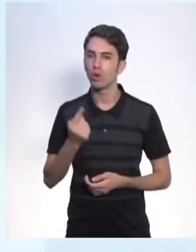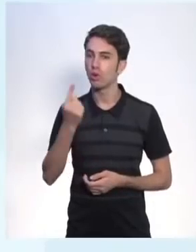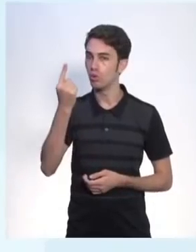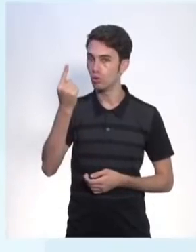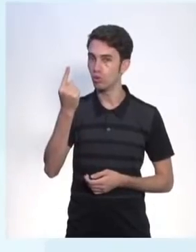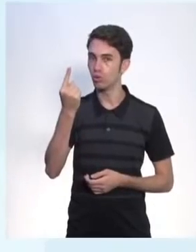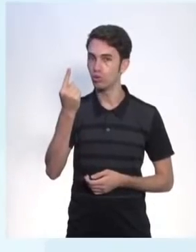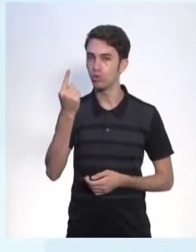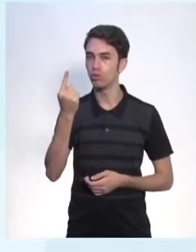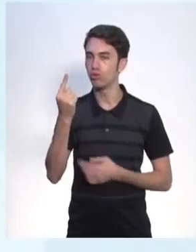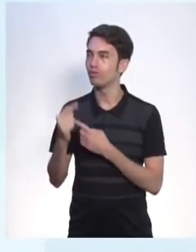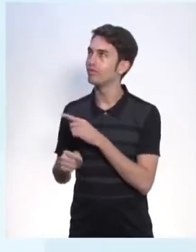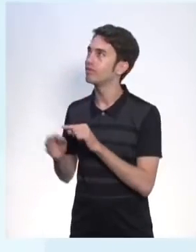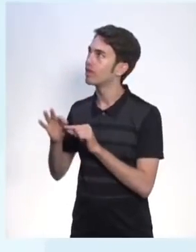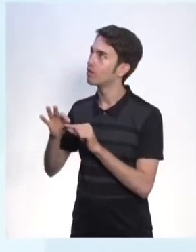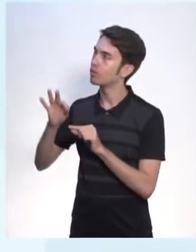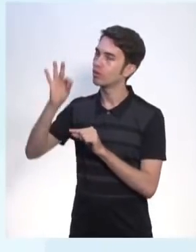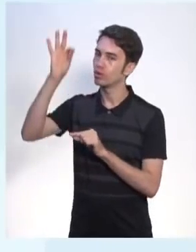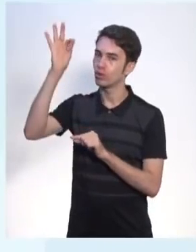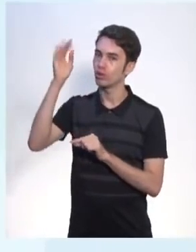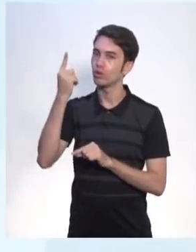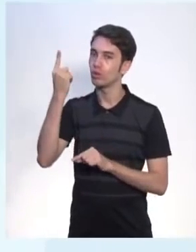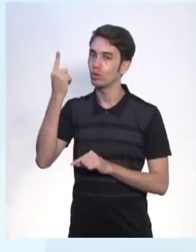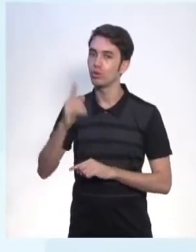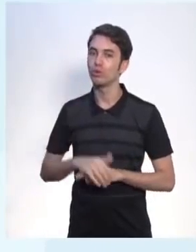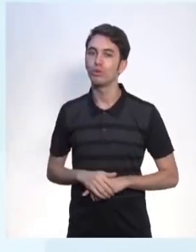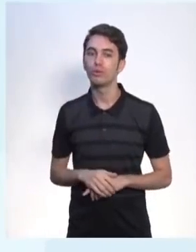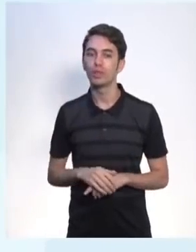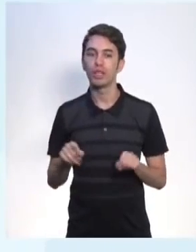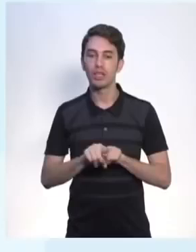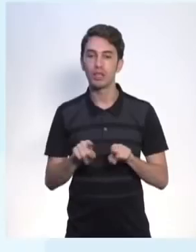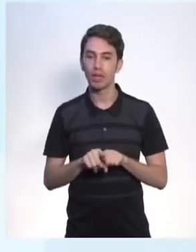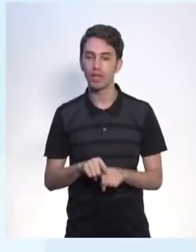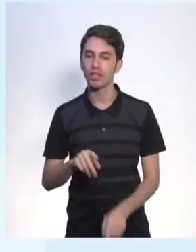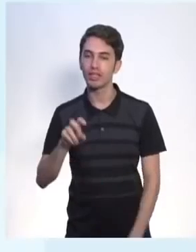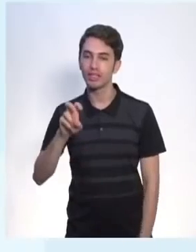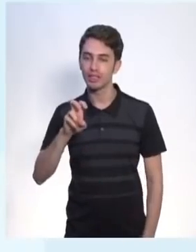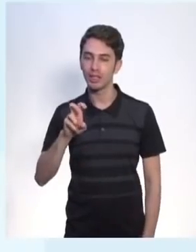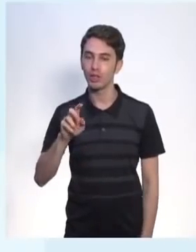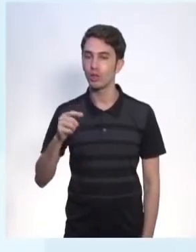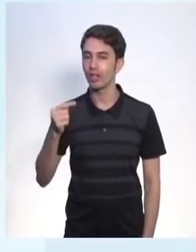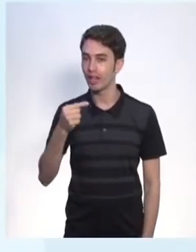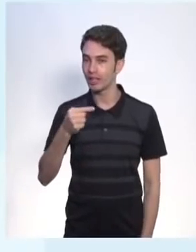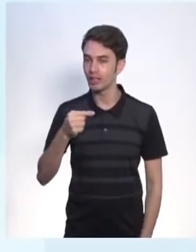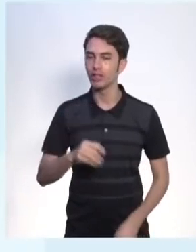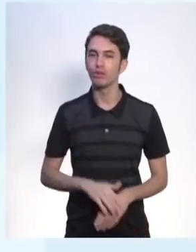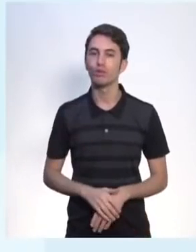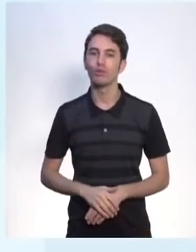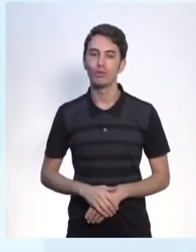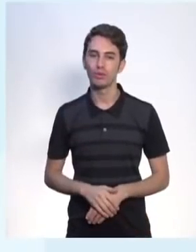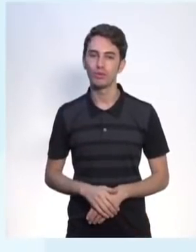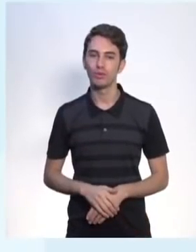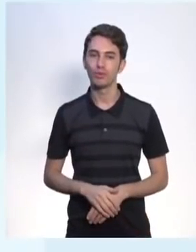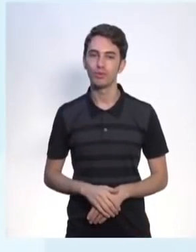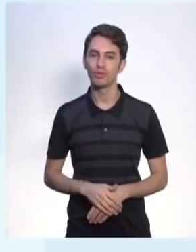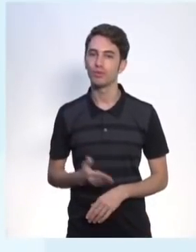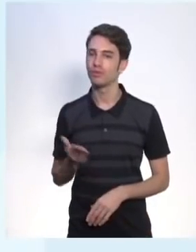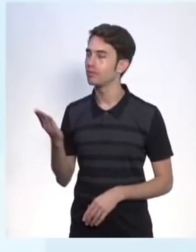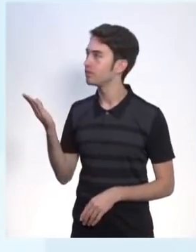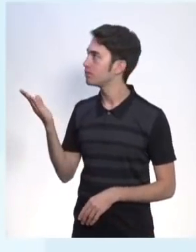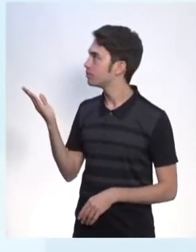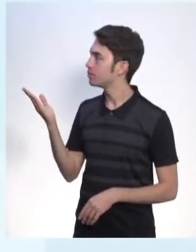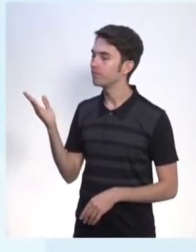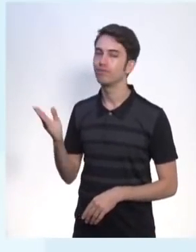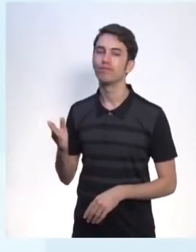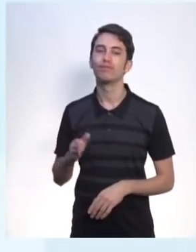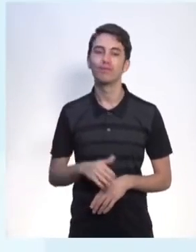1, isso, a projeção aqui no x. E 5 negativo. Isso mesmo. Então, eu tenho essa projeção aqui dos dois. Ó, vou até subir aí